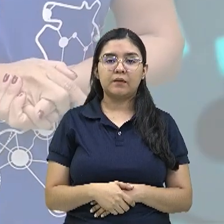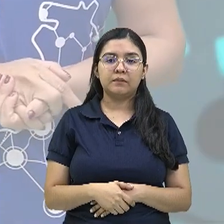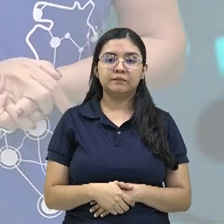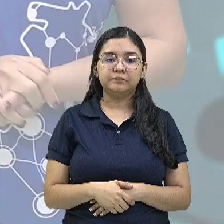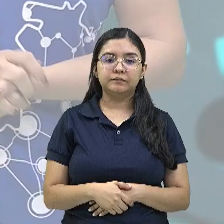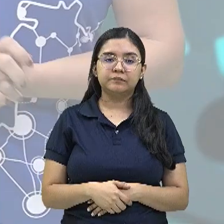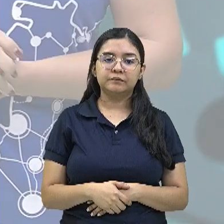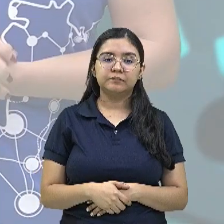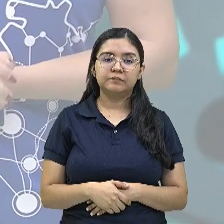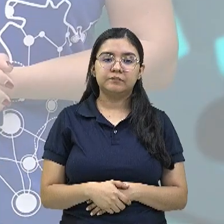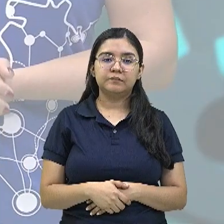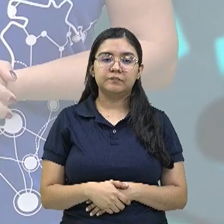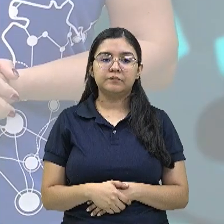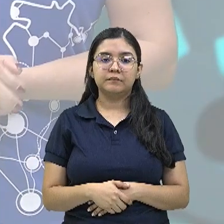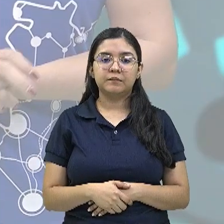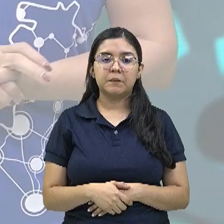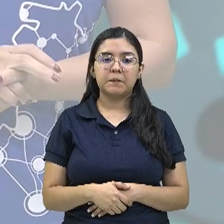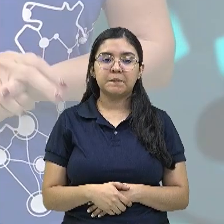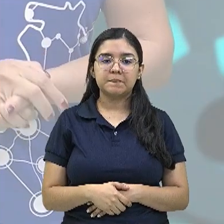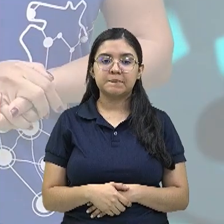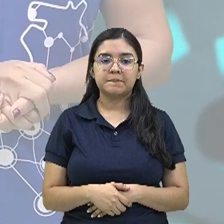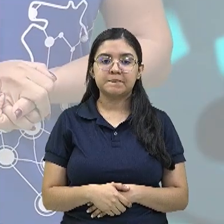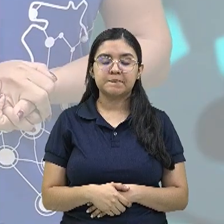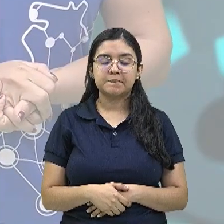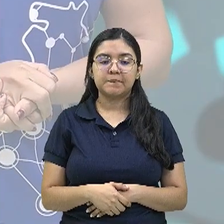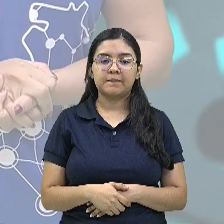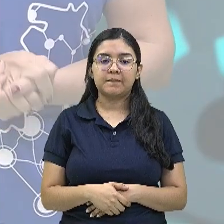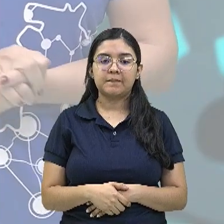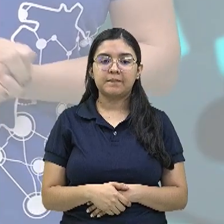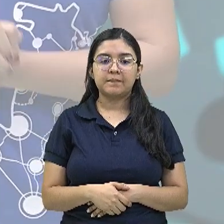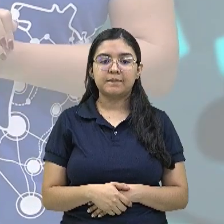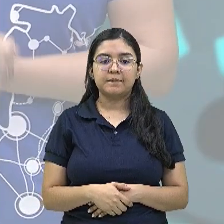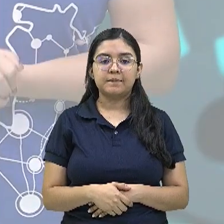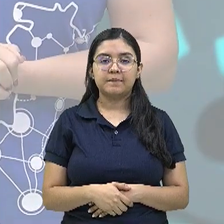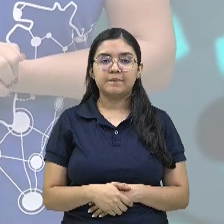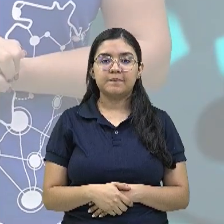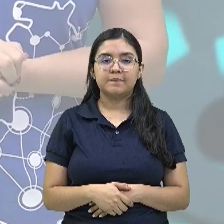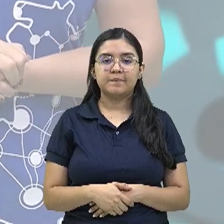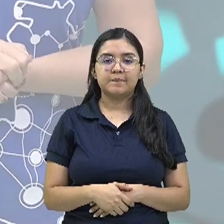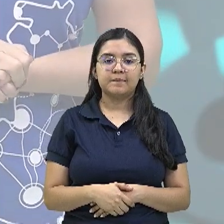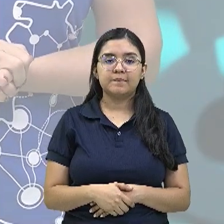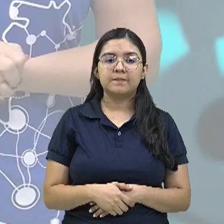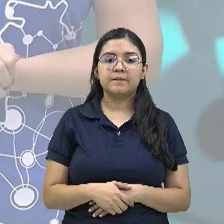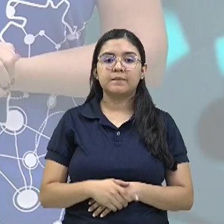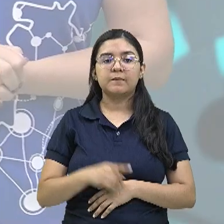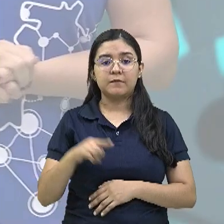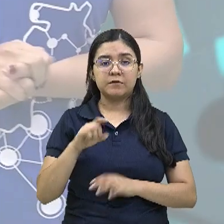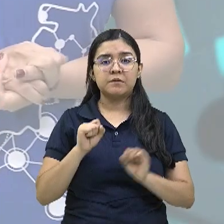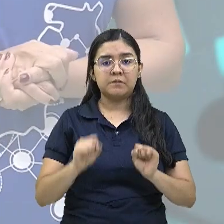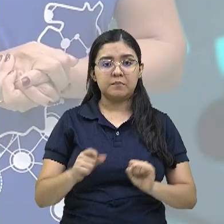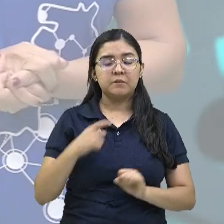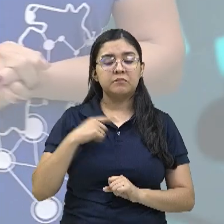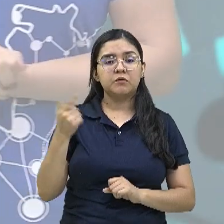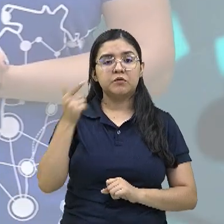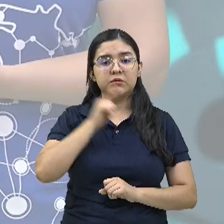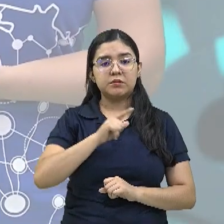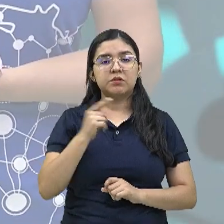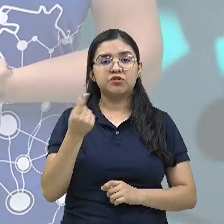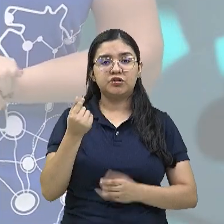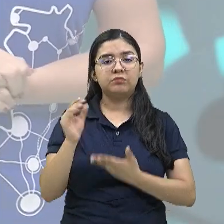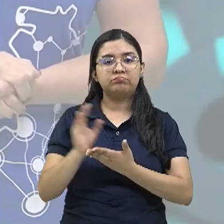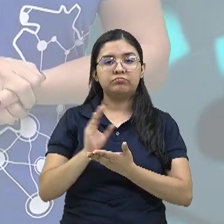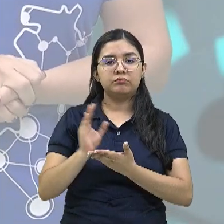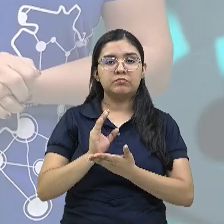You can earn a lot of money as a teacher. Olha aí, gente, você pode ganhar muito dinheiro como professor. É isso